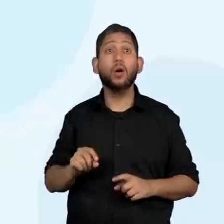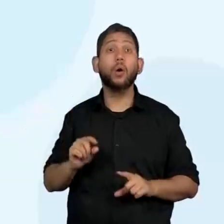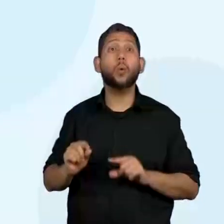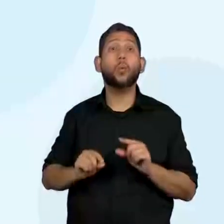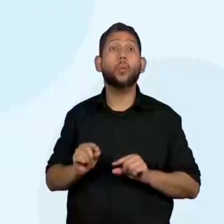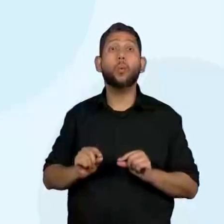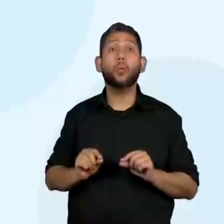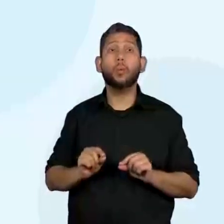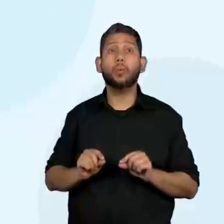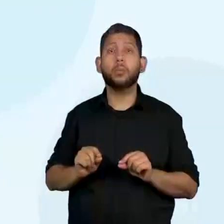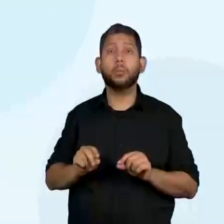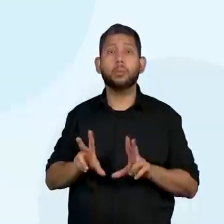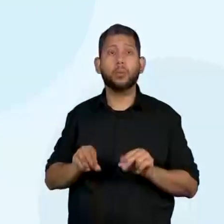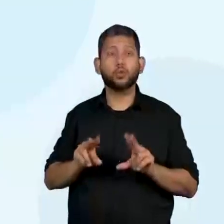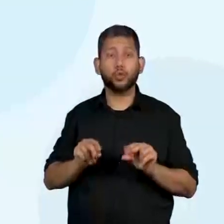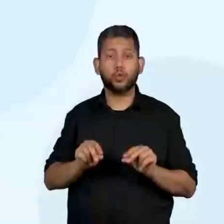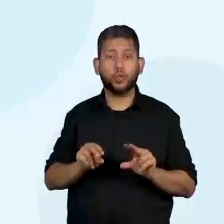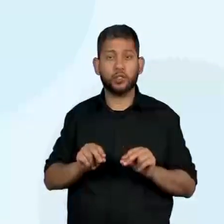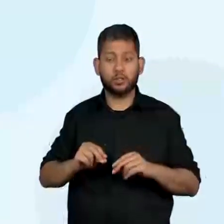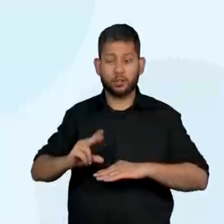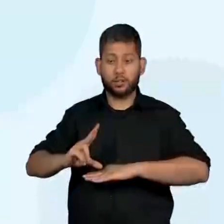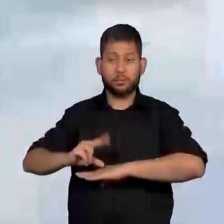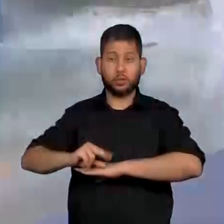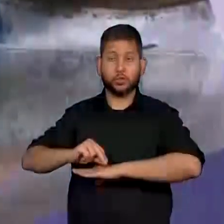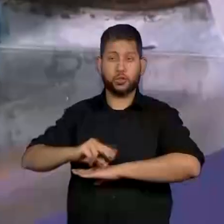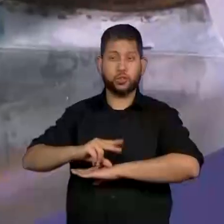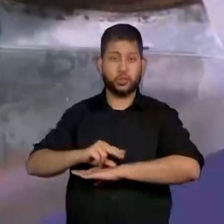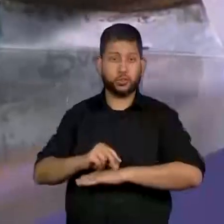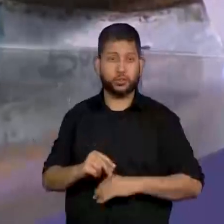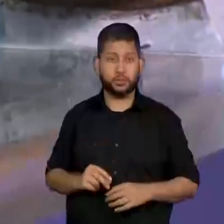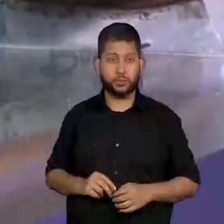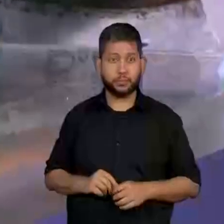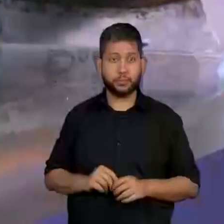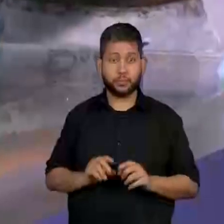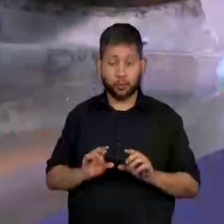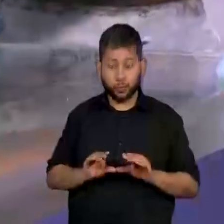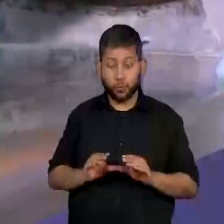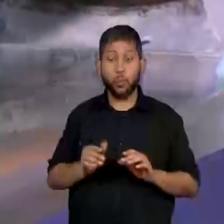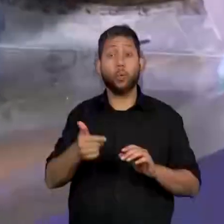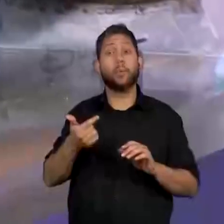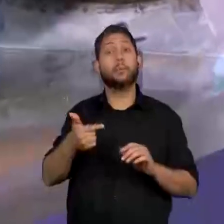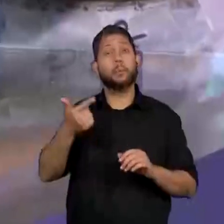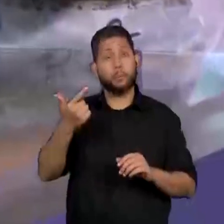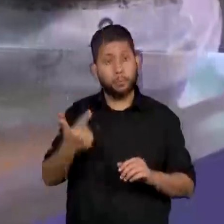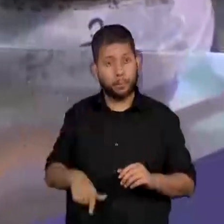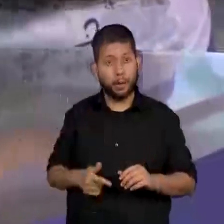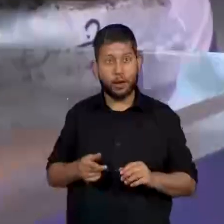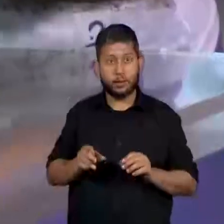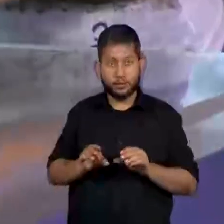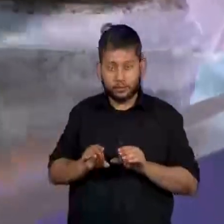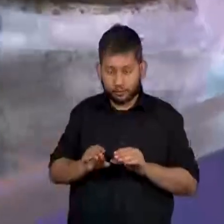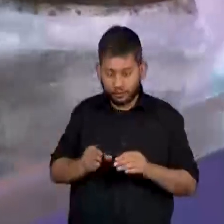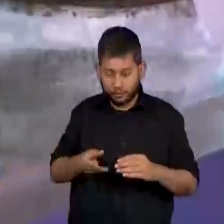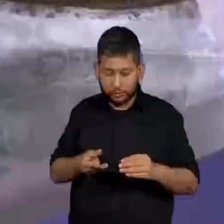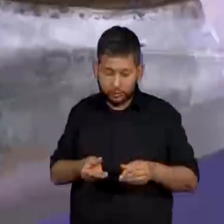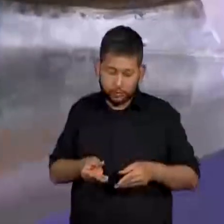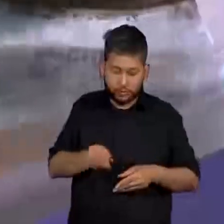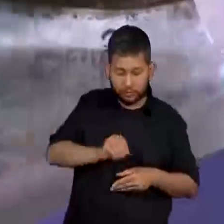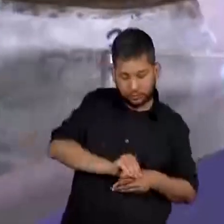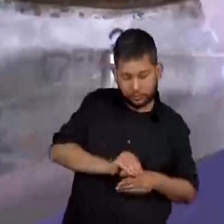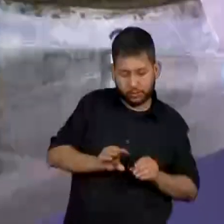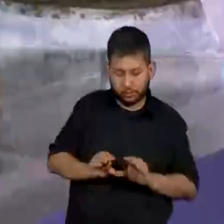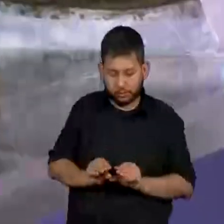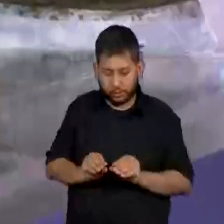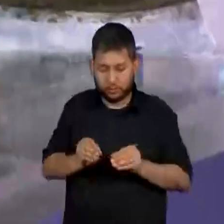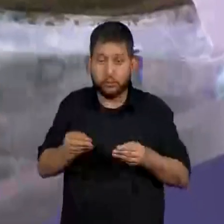do meu sapinho então eu vou dobrar esse diamante para ficar mais fechadinho então essa